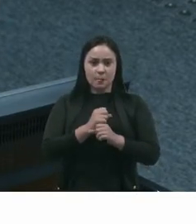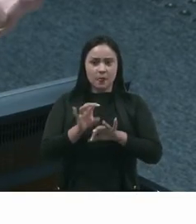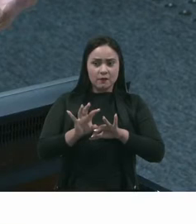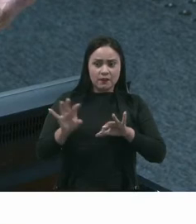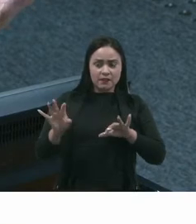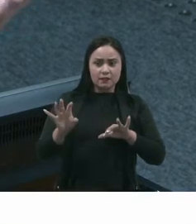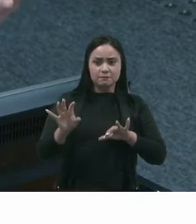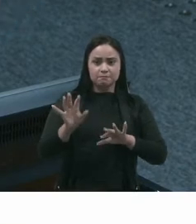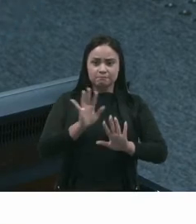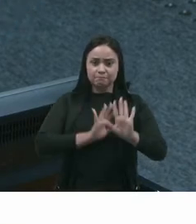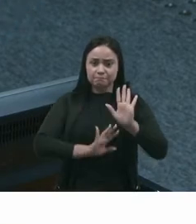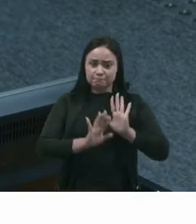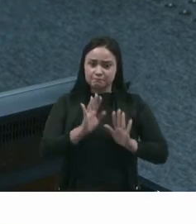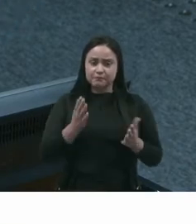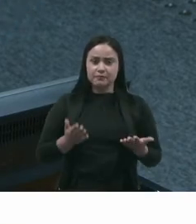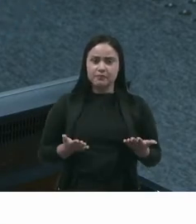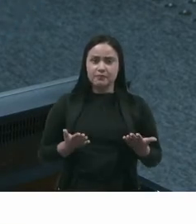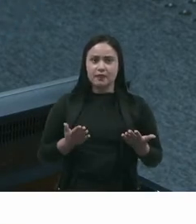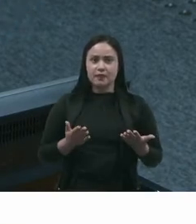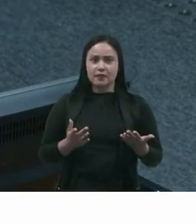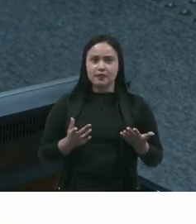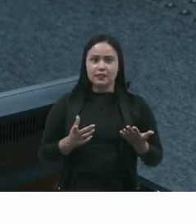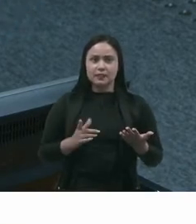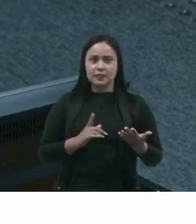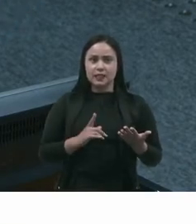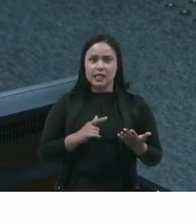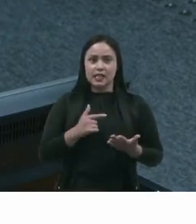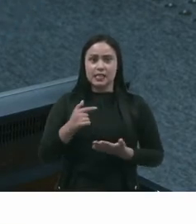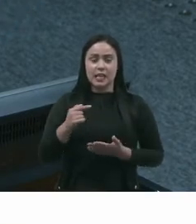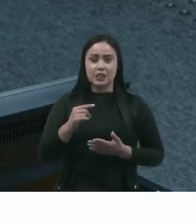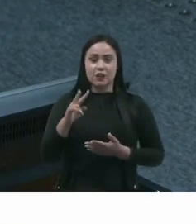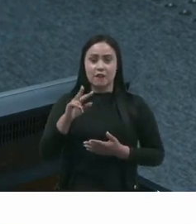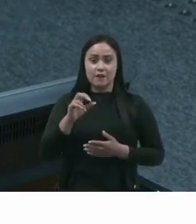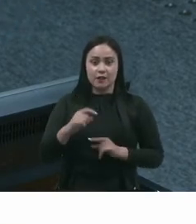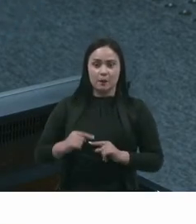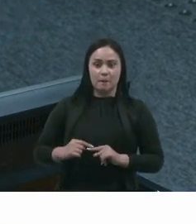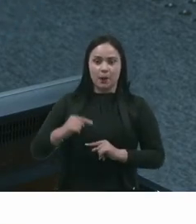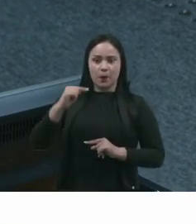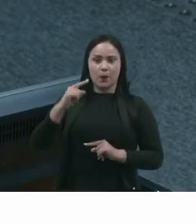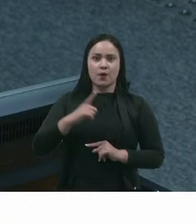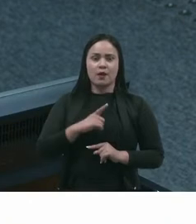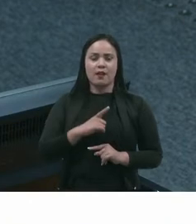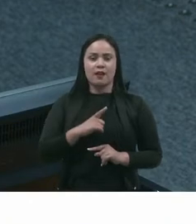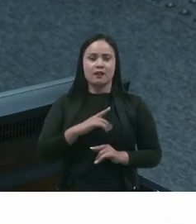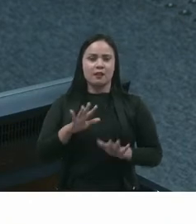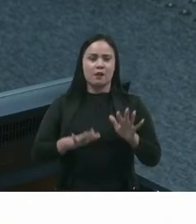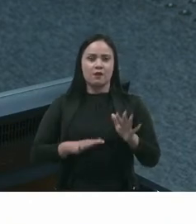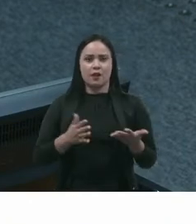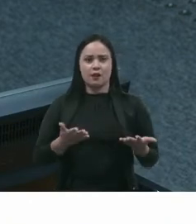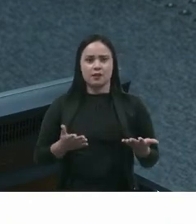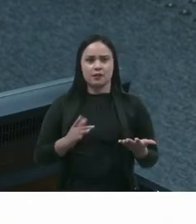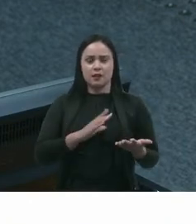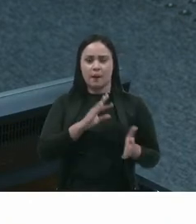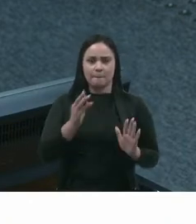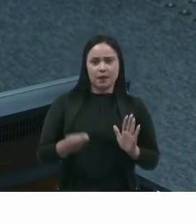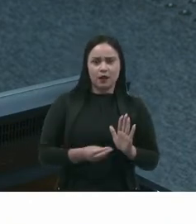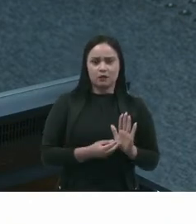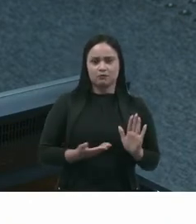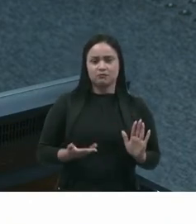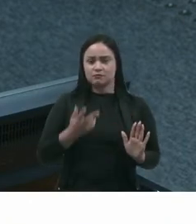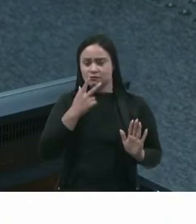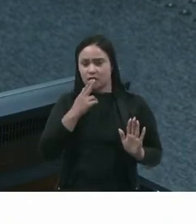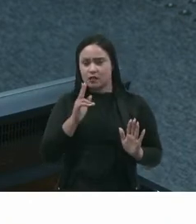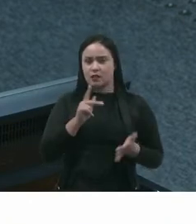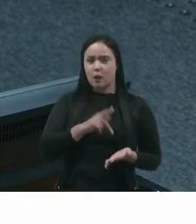afastado cautelarmente, né, uma pena que seria 7 vezes superiores a uma pena de disponibilidade que eventualmente ele fosse aplicável.